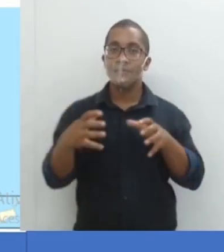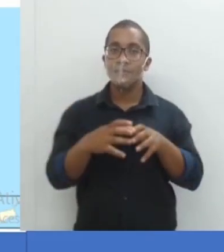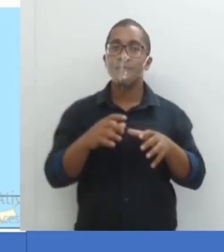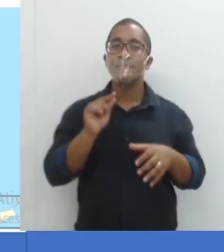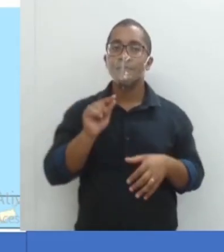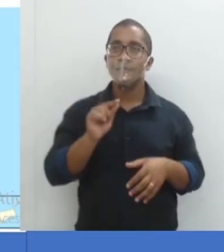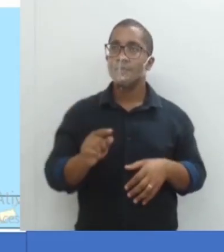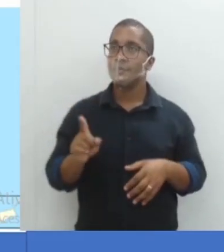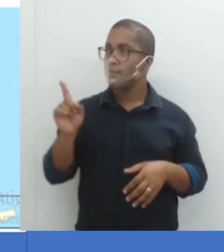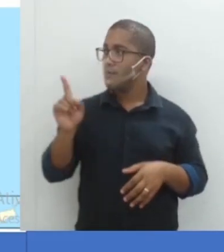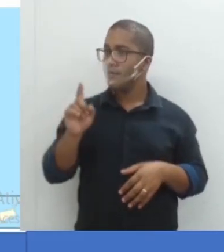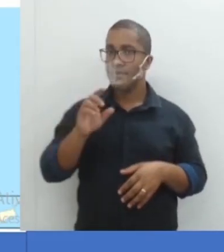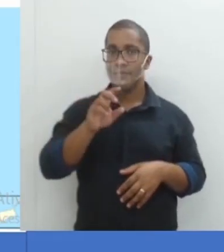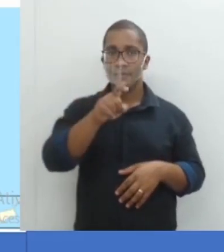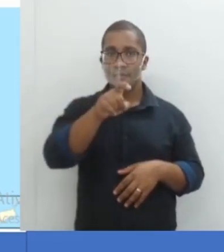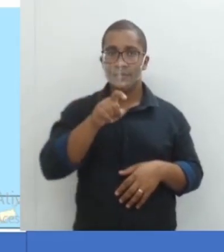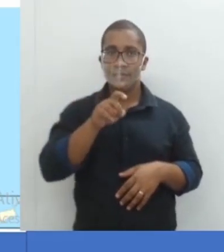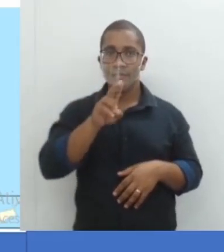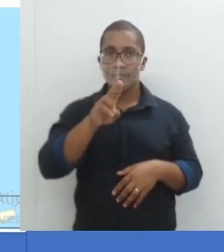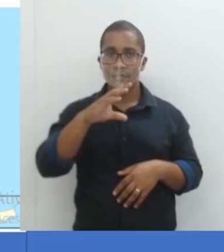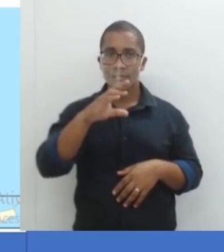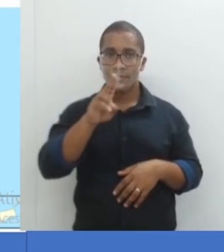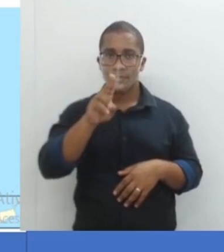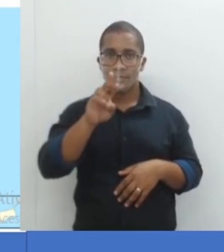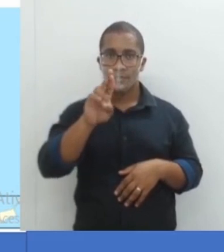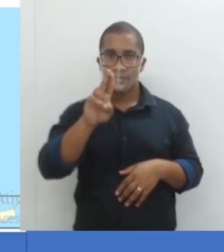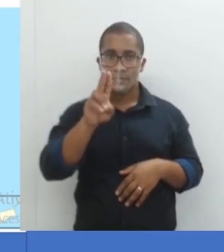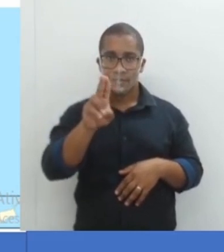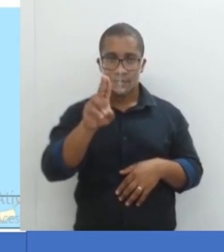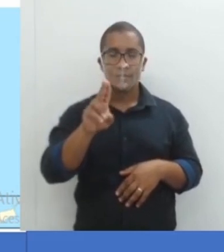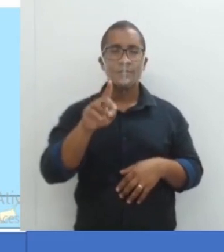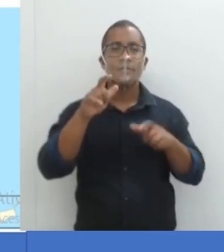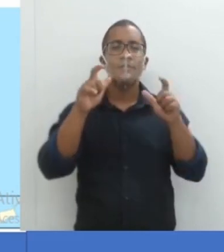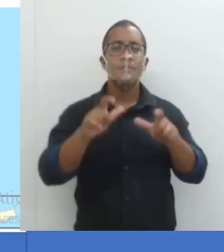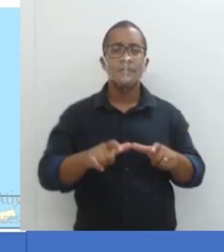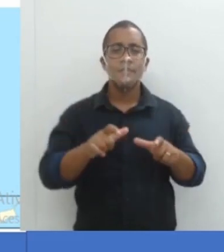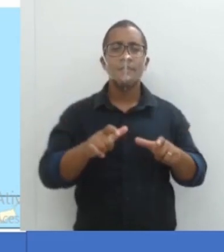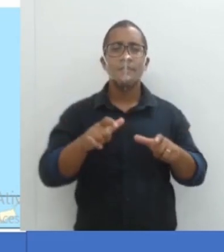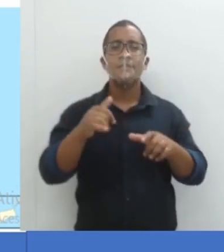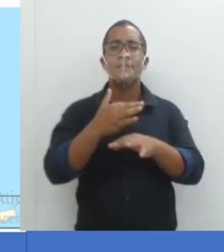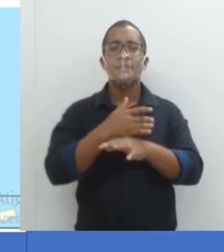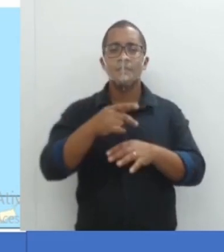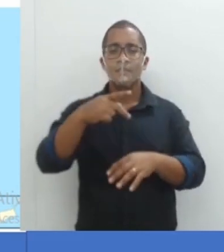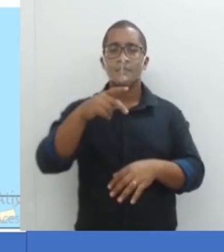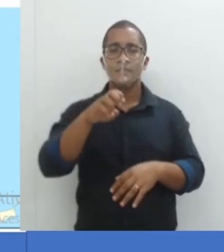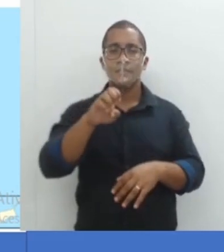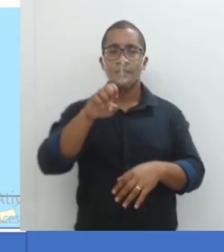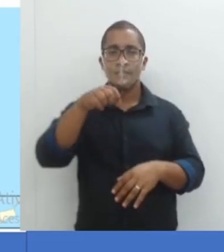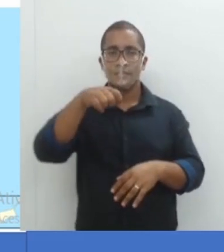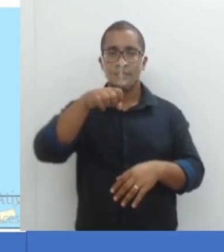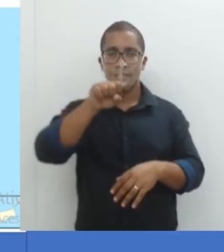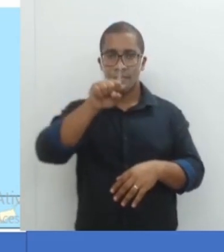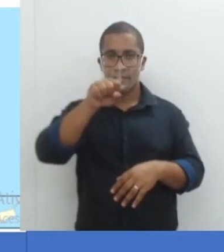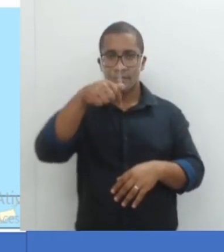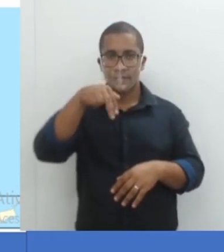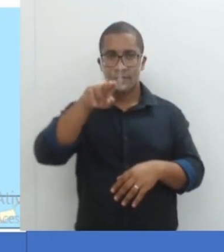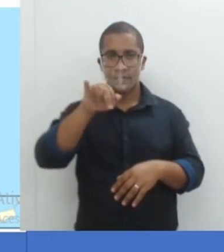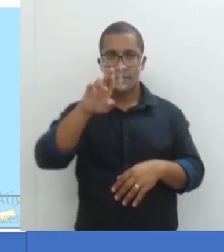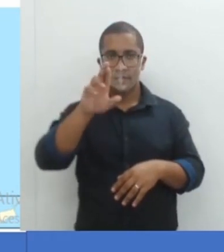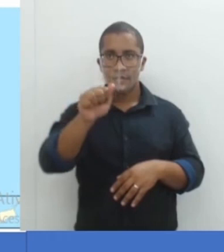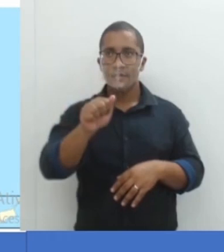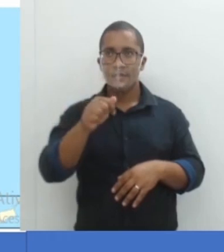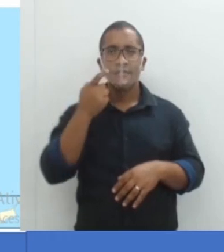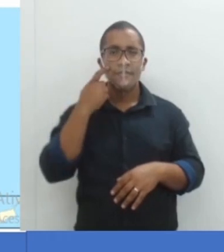tela, Chucuru, localizado na cidade de Pesqueira. No mapa abaixo você está vendo a cidade